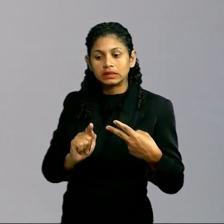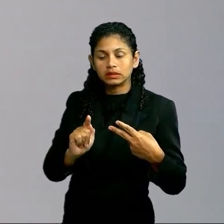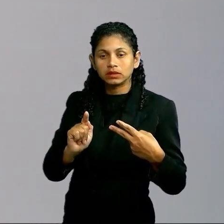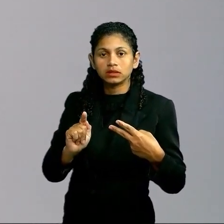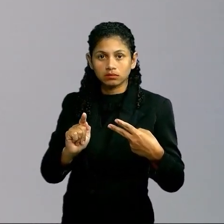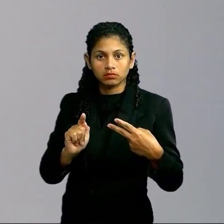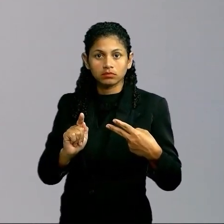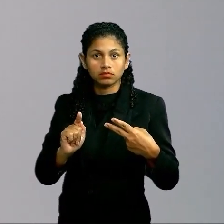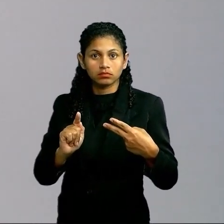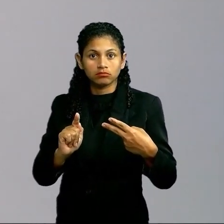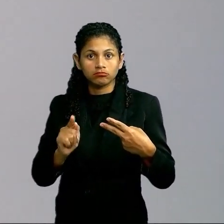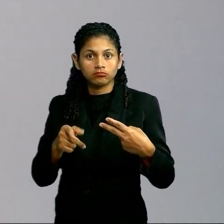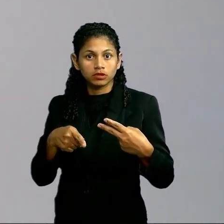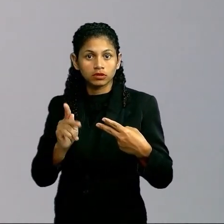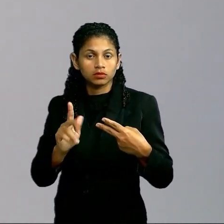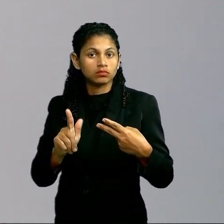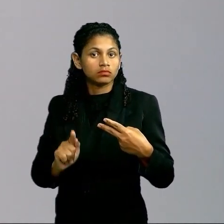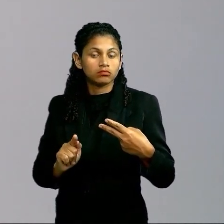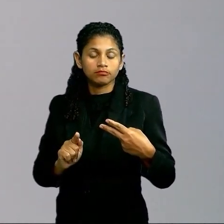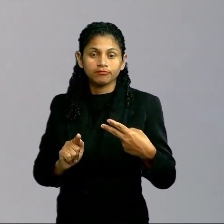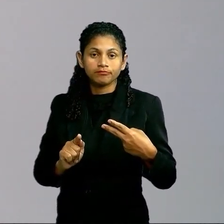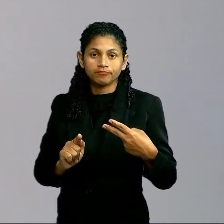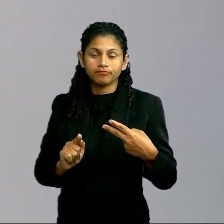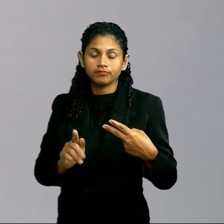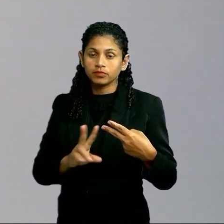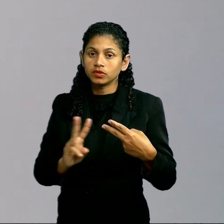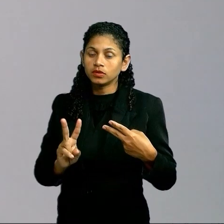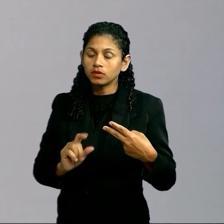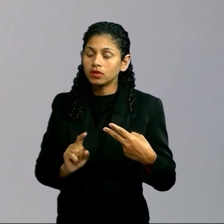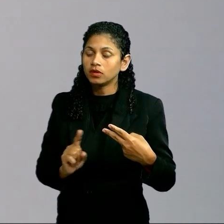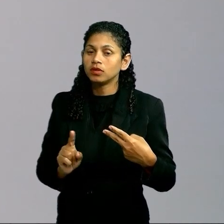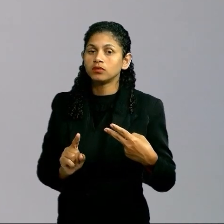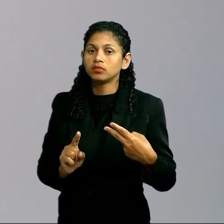de massa atômica. E quando se utiliza a conversão